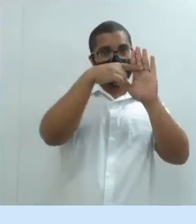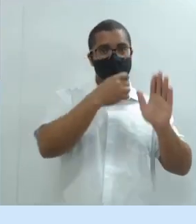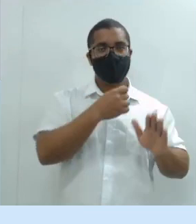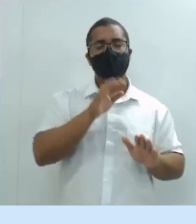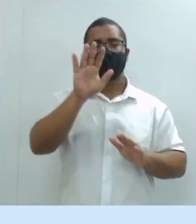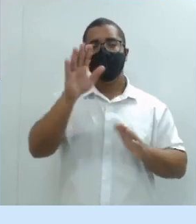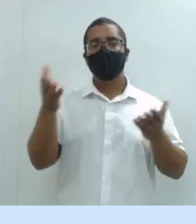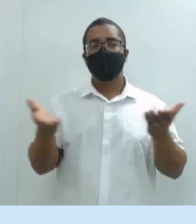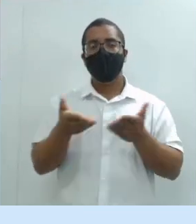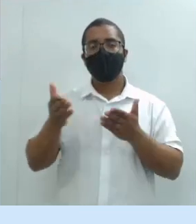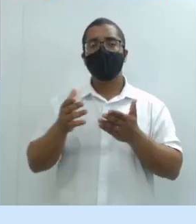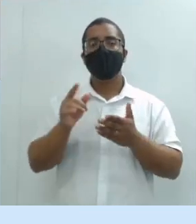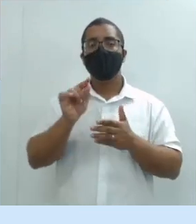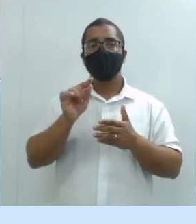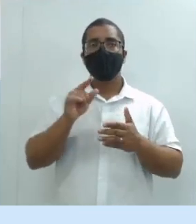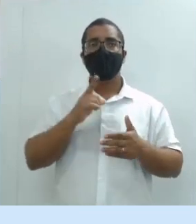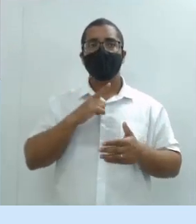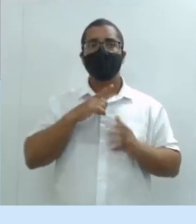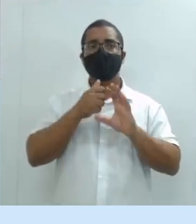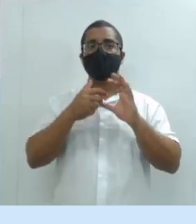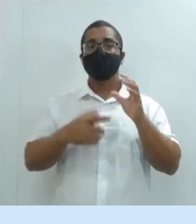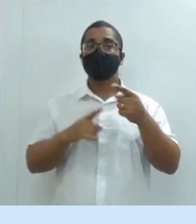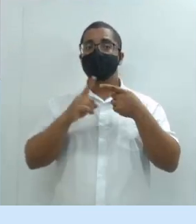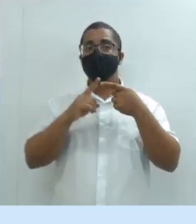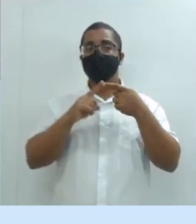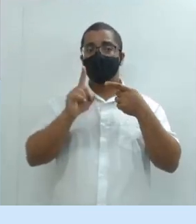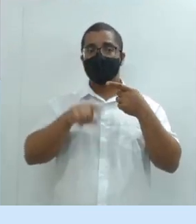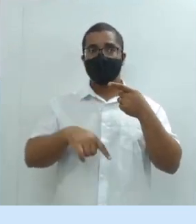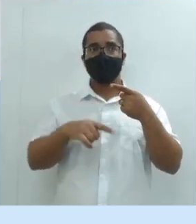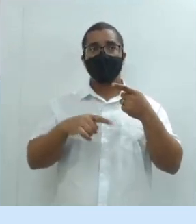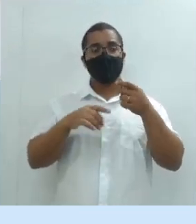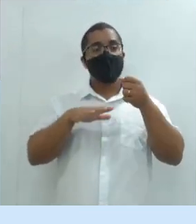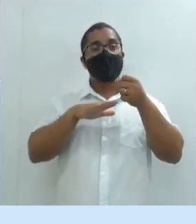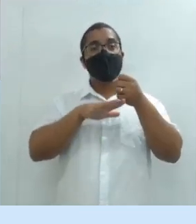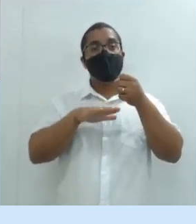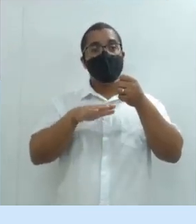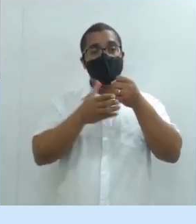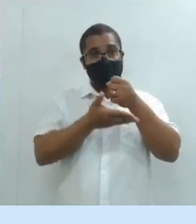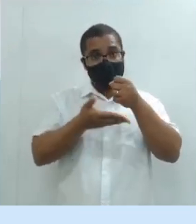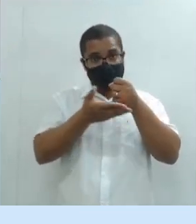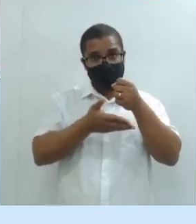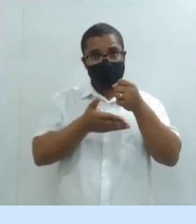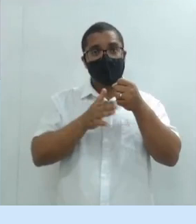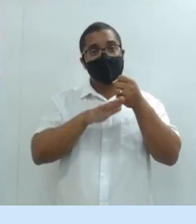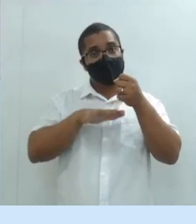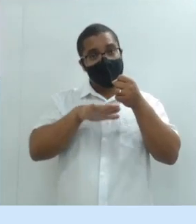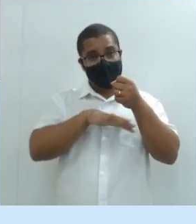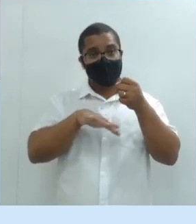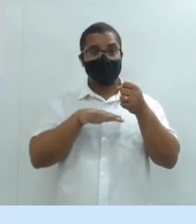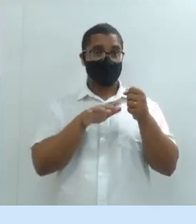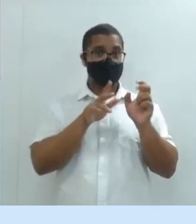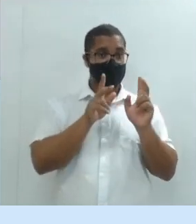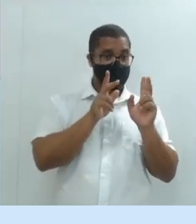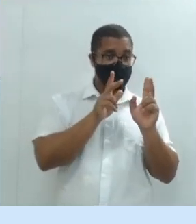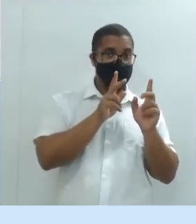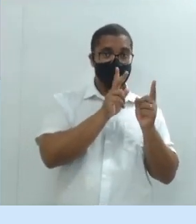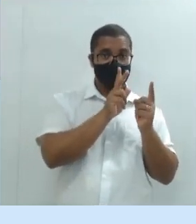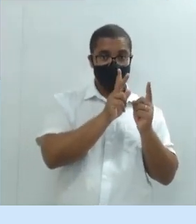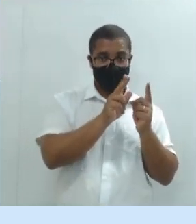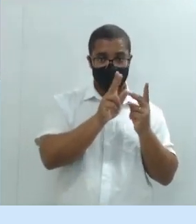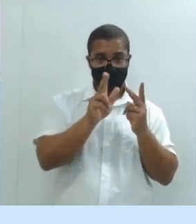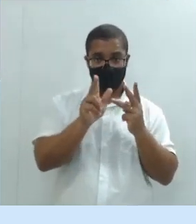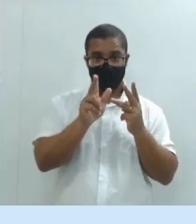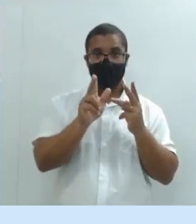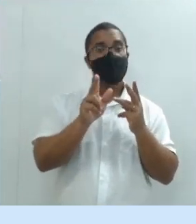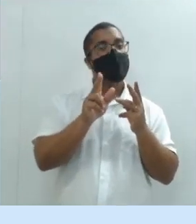a gente vai ver a primeira propriedade, que é essa, ó. Multiplicação de bases iguais, a gente repete a base e soma os